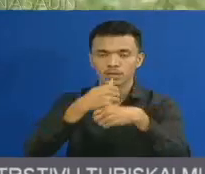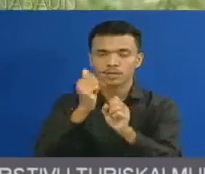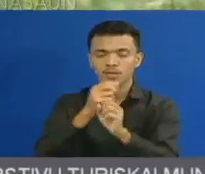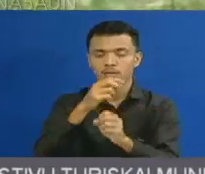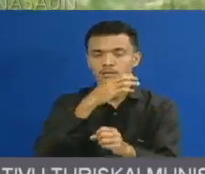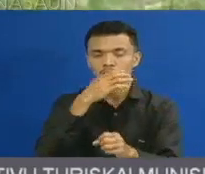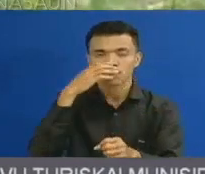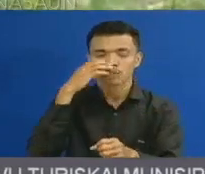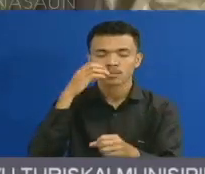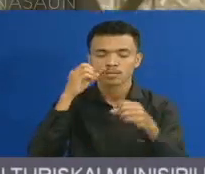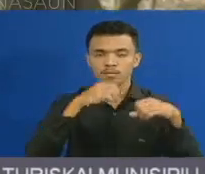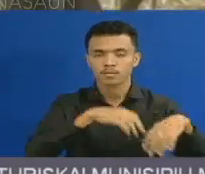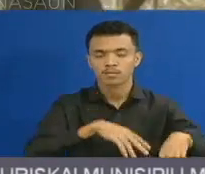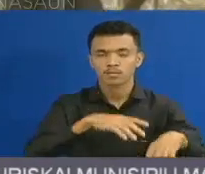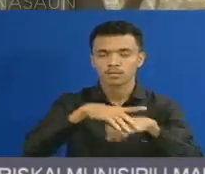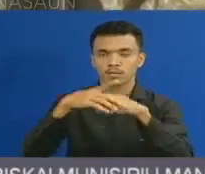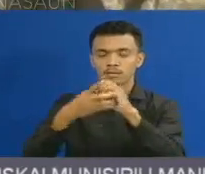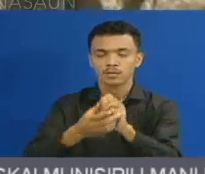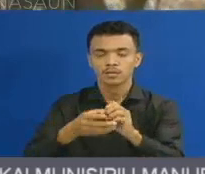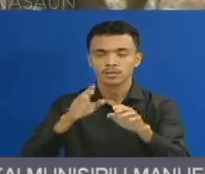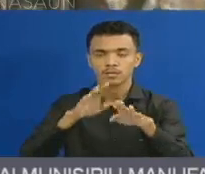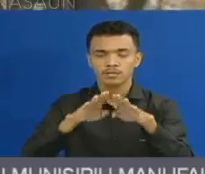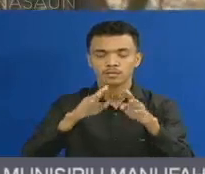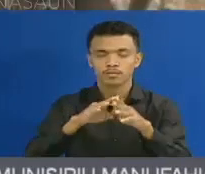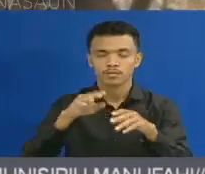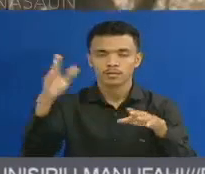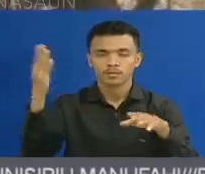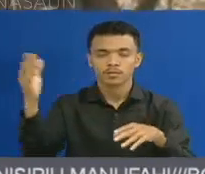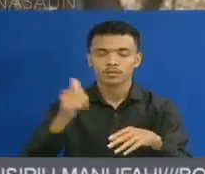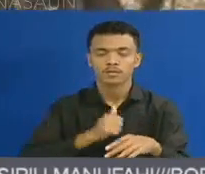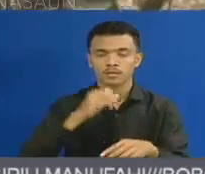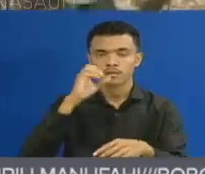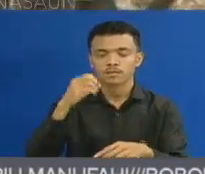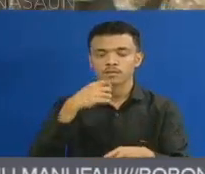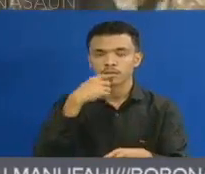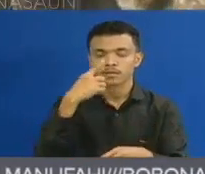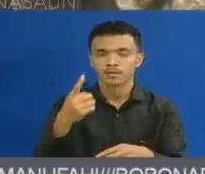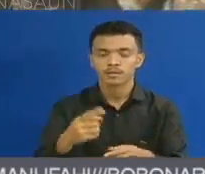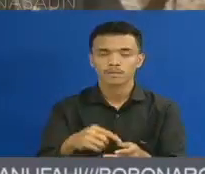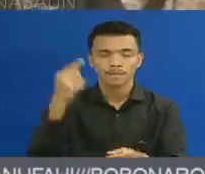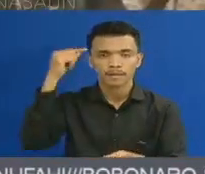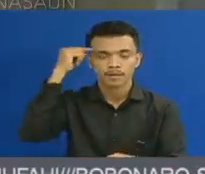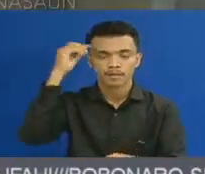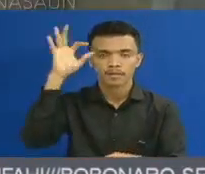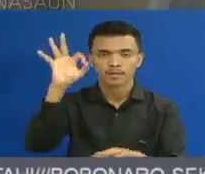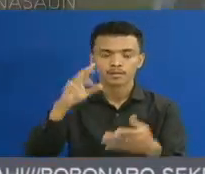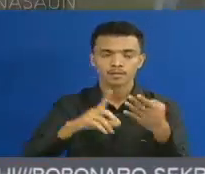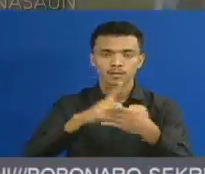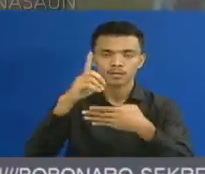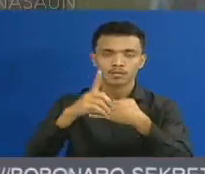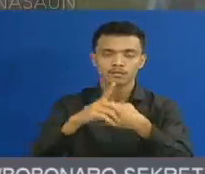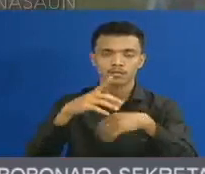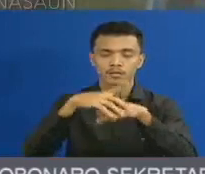ideirek ni quintal, no abandona raitetuk sira e Raibere. Autoridade Suku Leolima ne garante, governo da